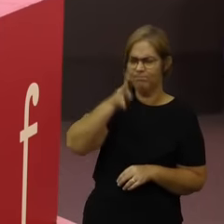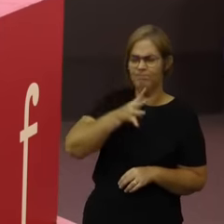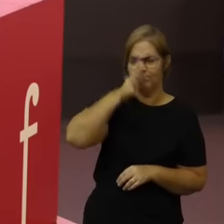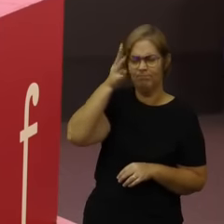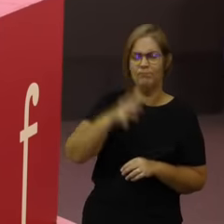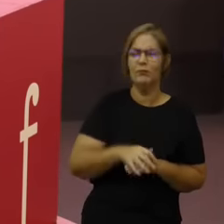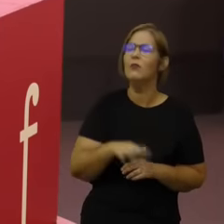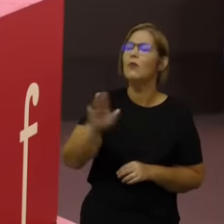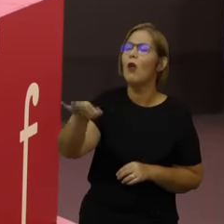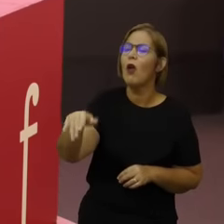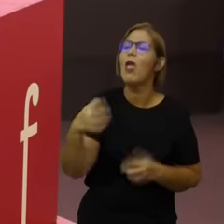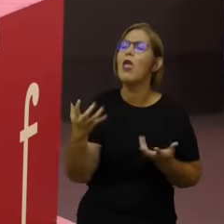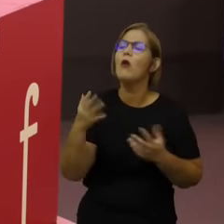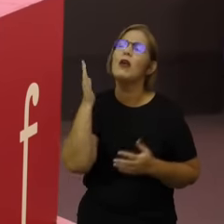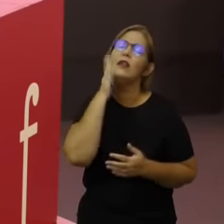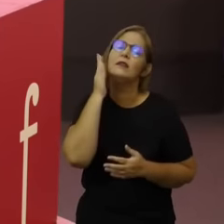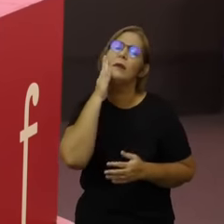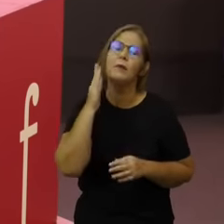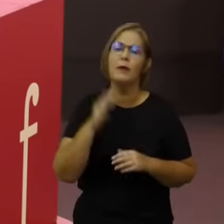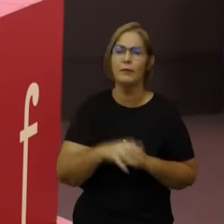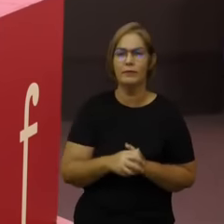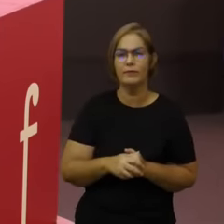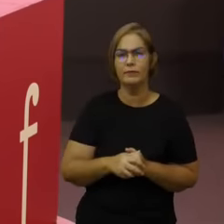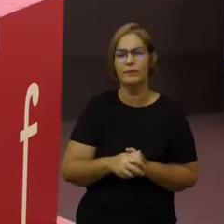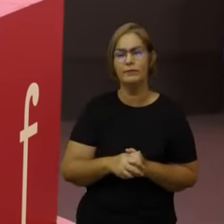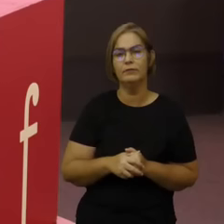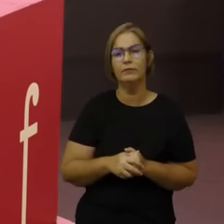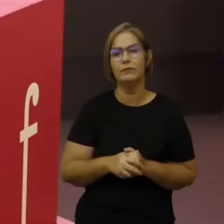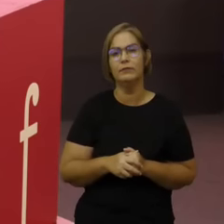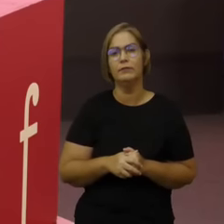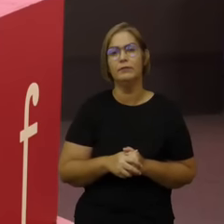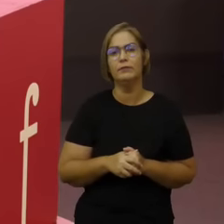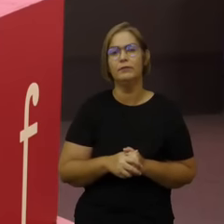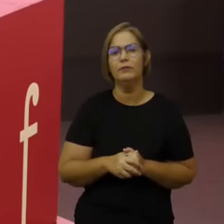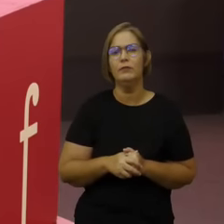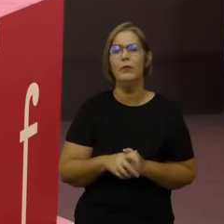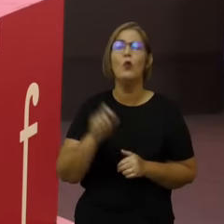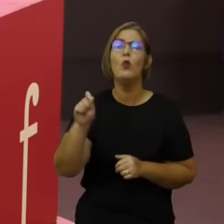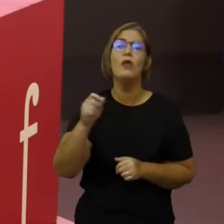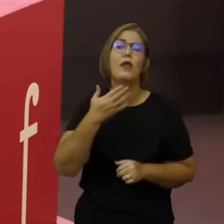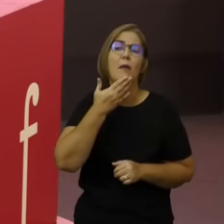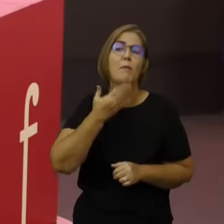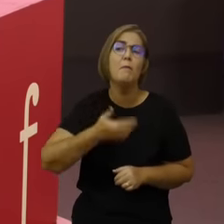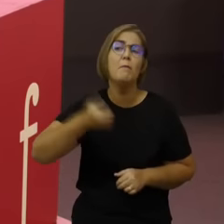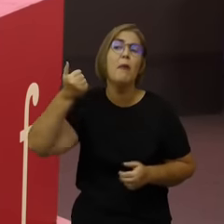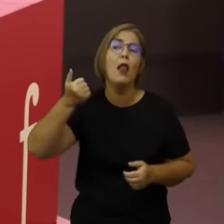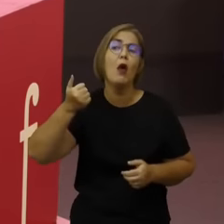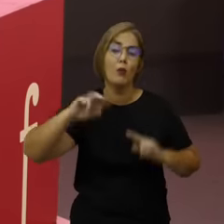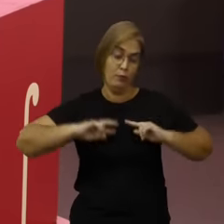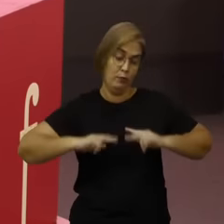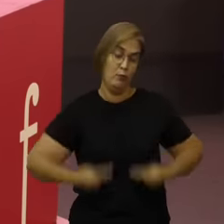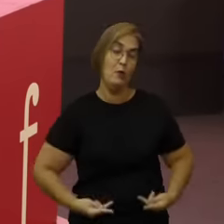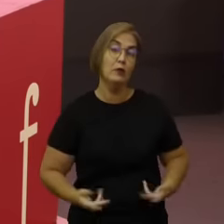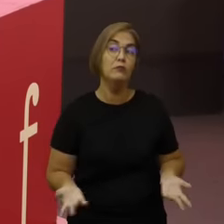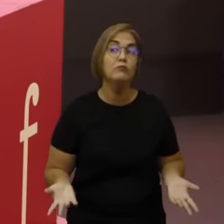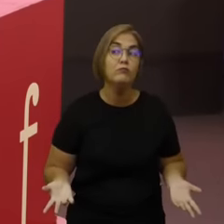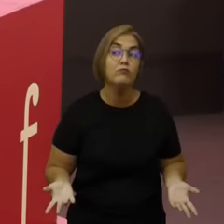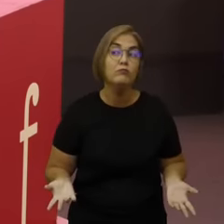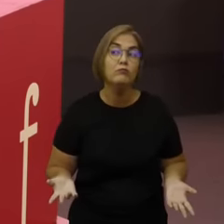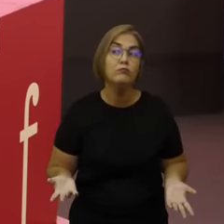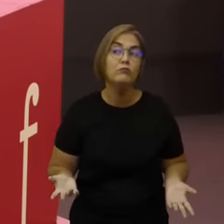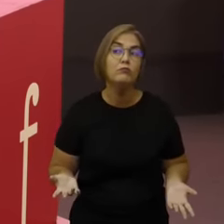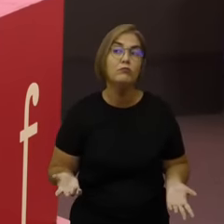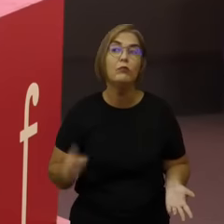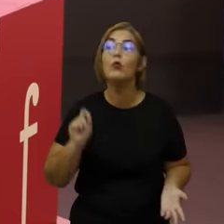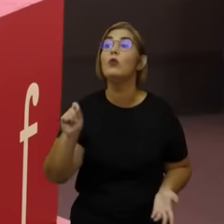diz assim: "Eu quero saber, sátiro, ah, o que é melhor para o ser humano? O que é melhor,